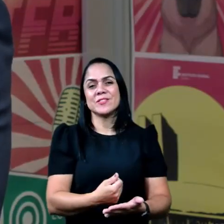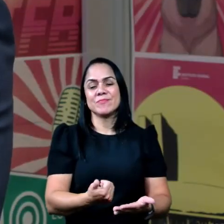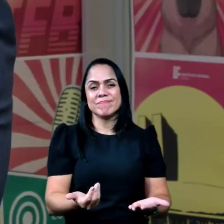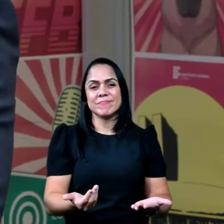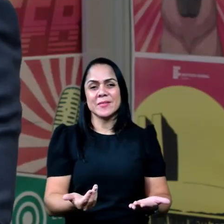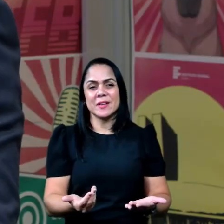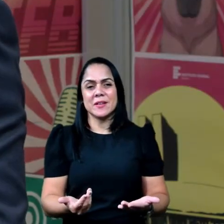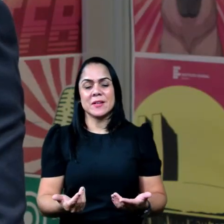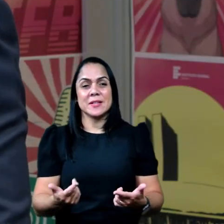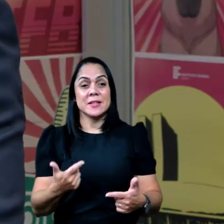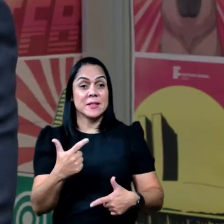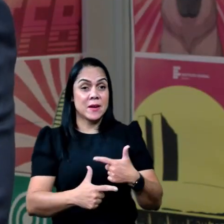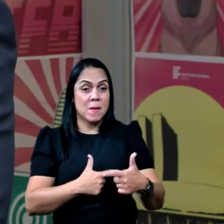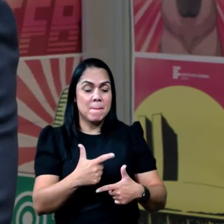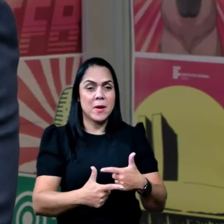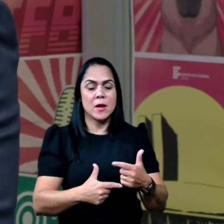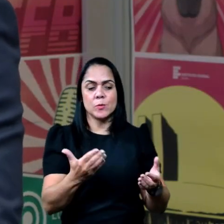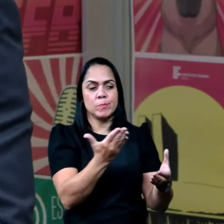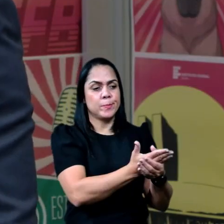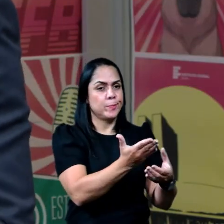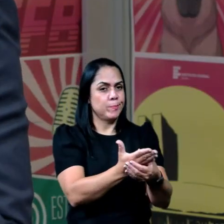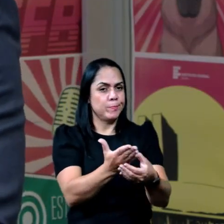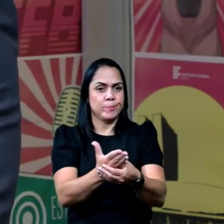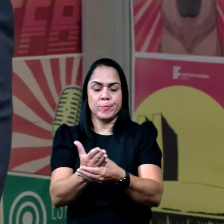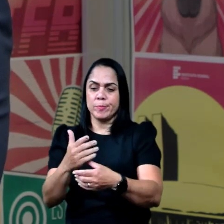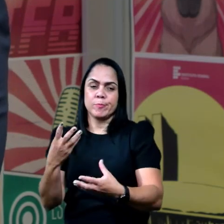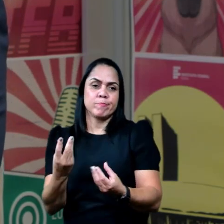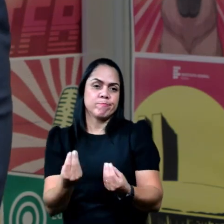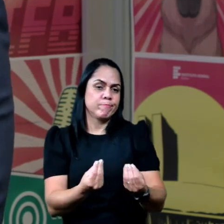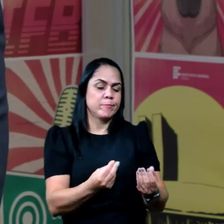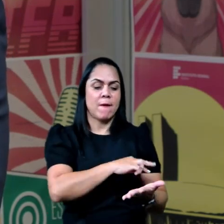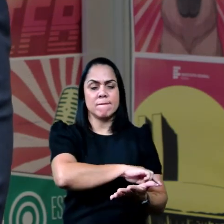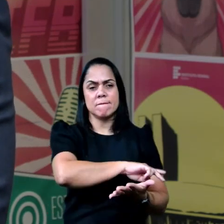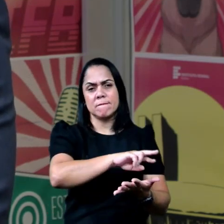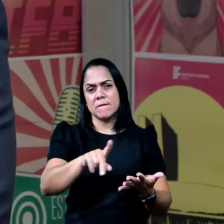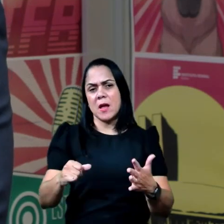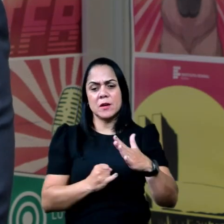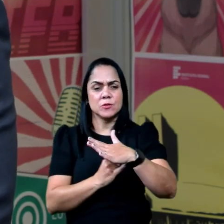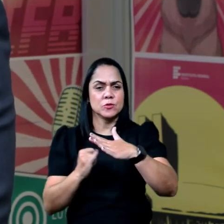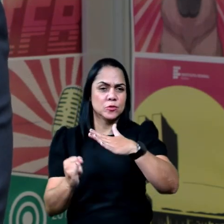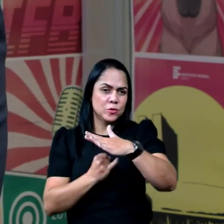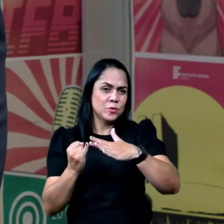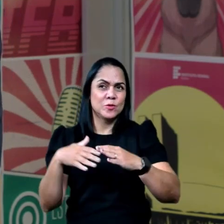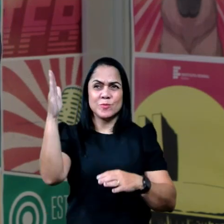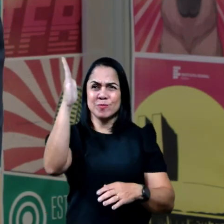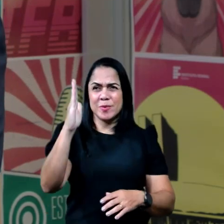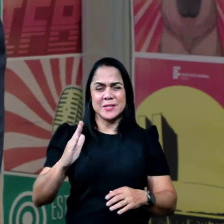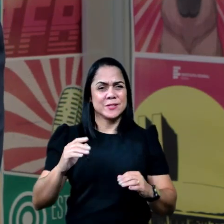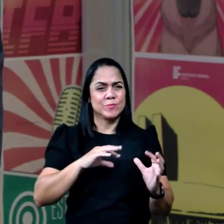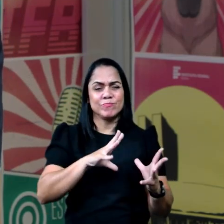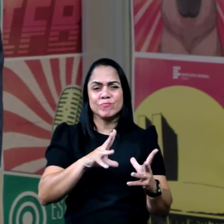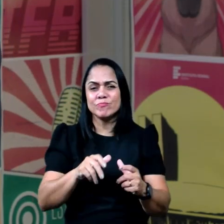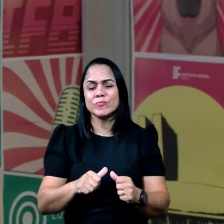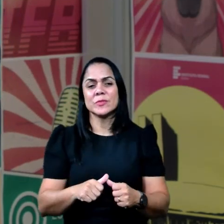como trabalho com esses processos e trabalhei com processos de várias instituições federais do Brasil inteiro sobre isso, infelizmente